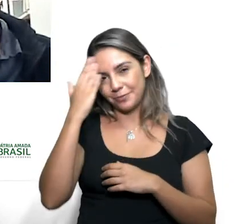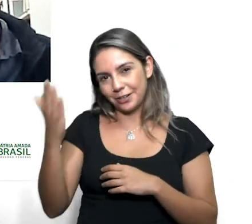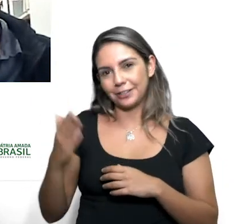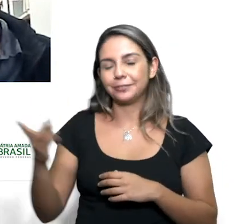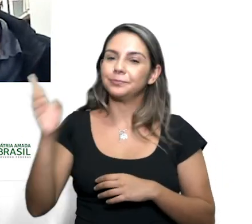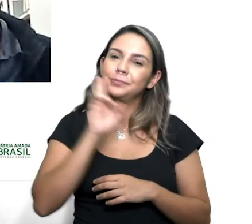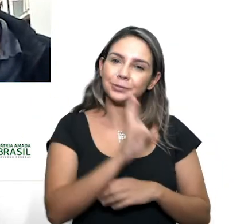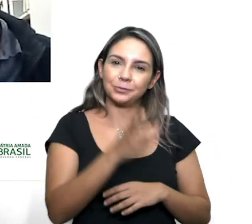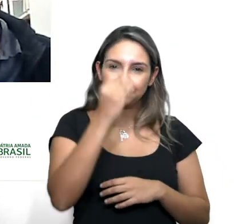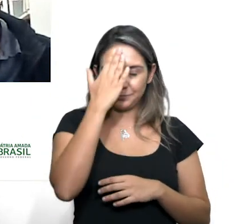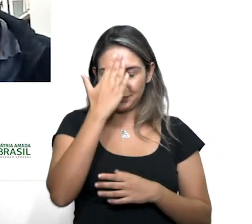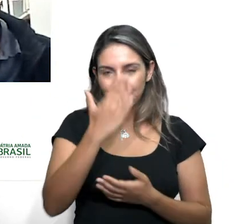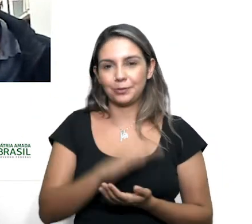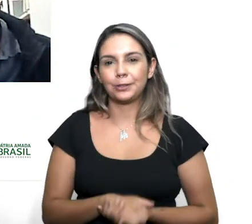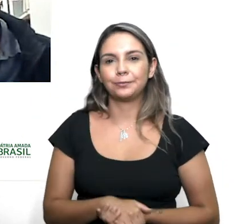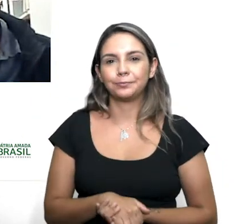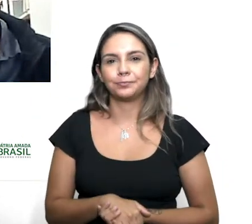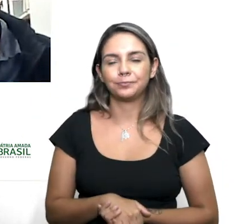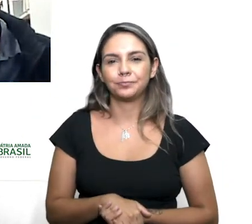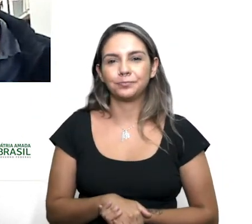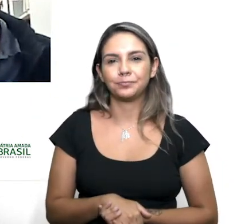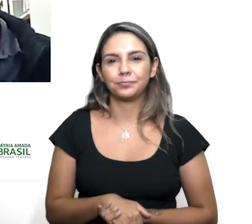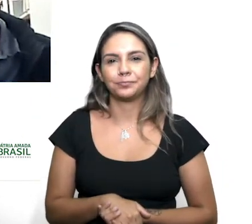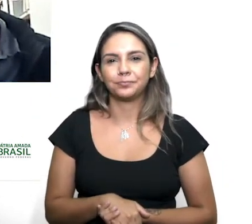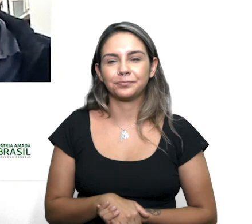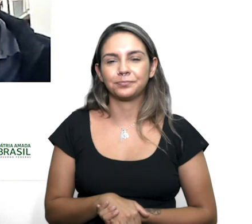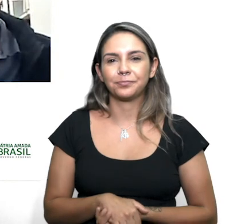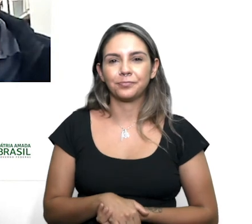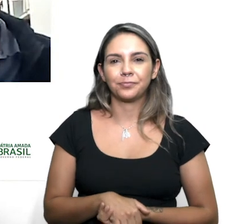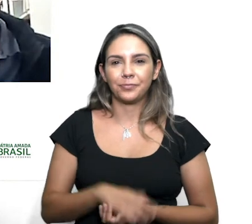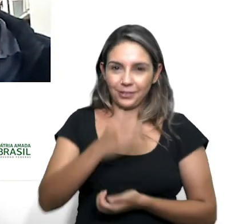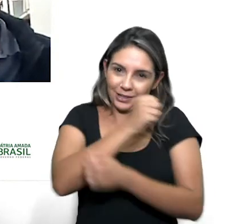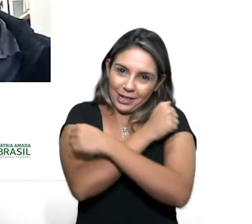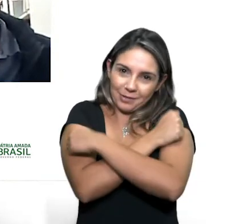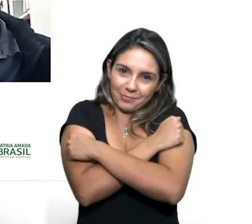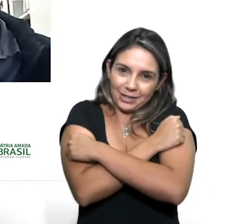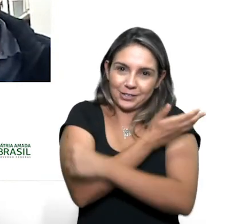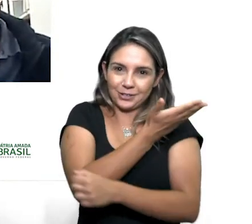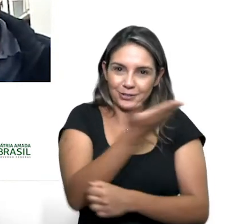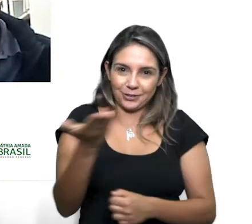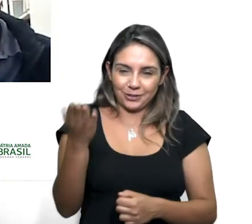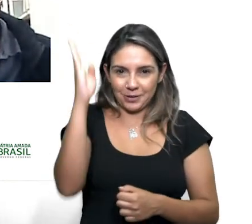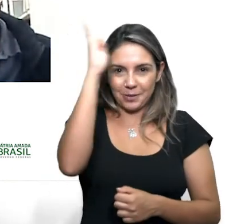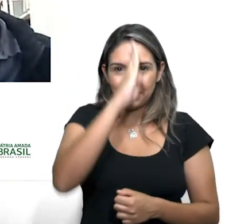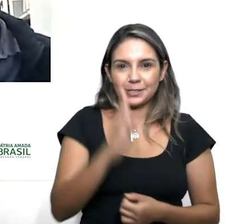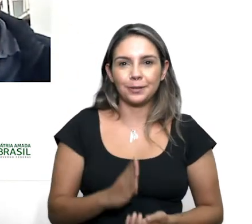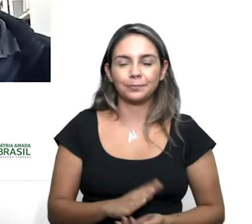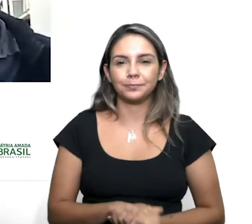Muito obrigado, Afonso. Isso é retribuído, como sabes. Um abraço a todos no Brasil.